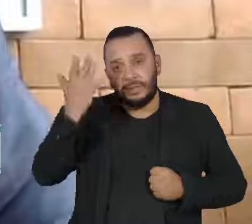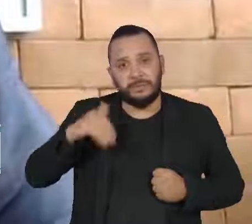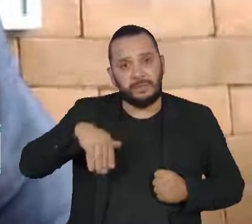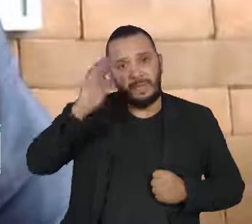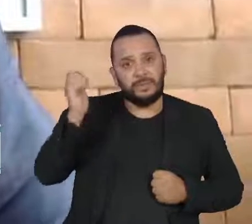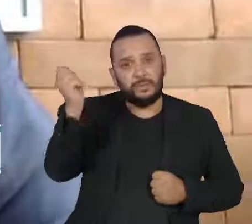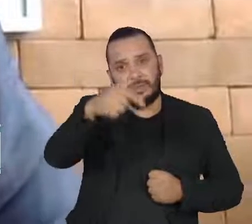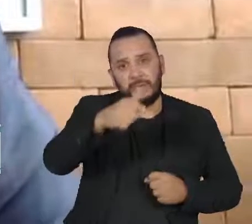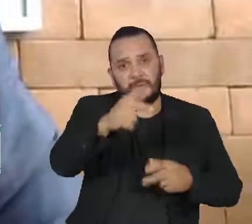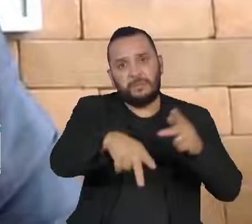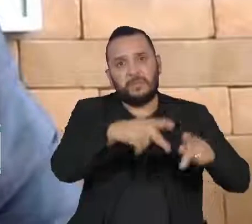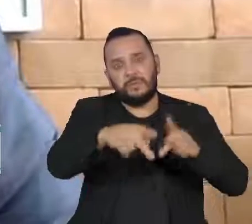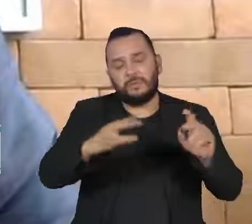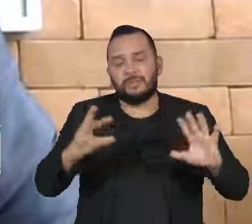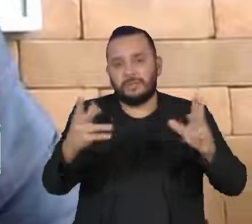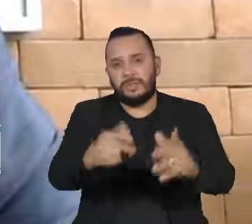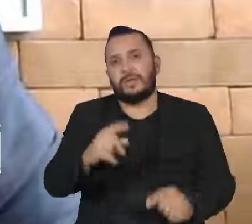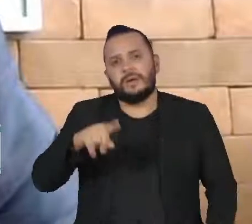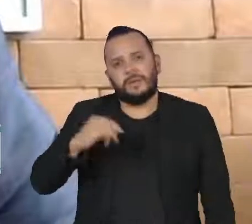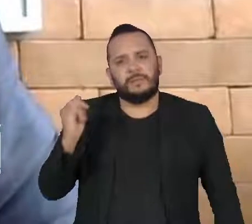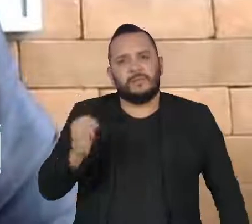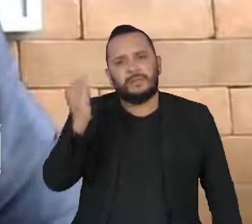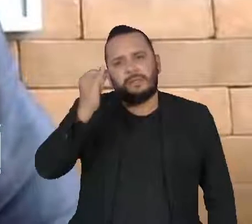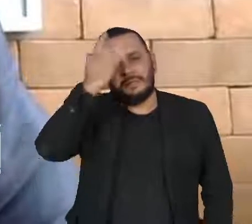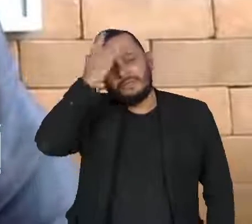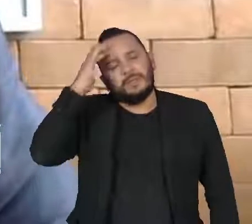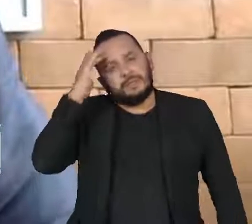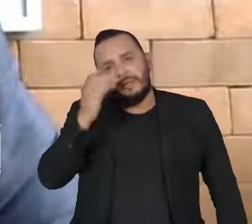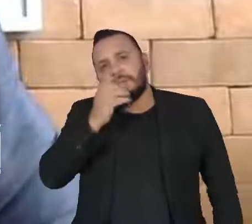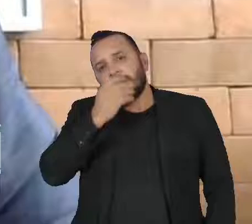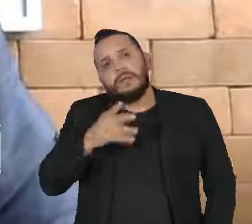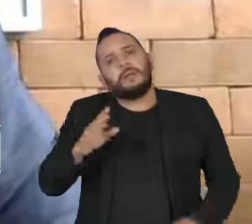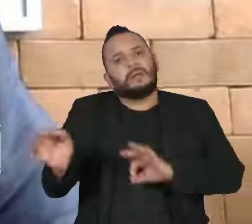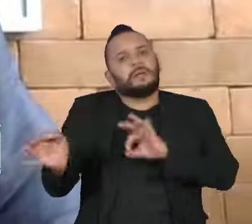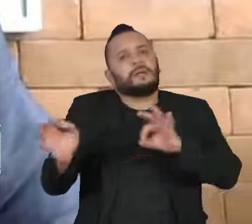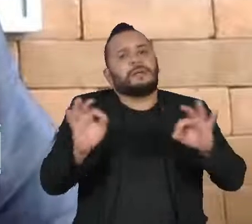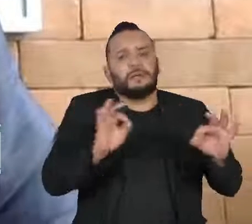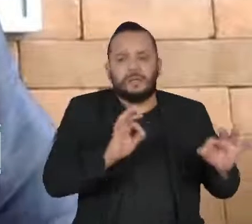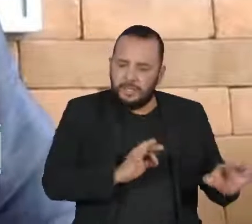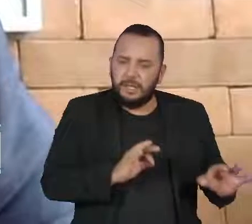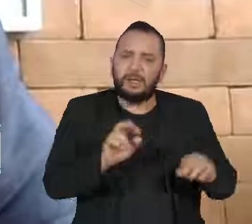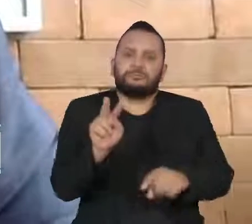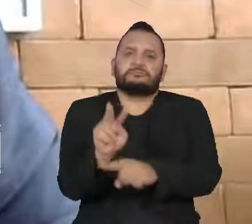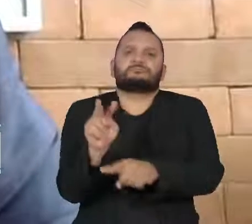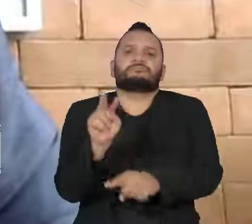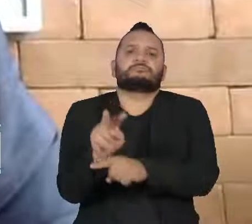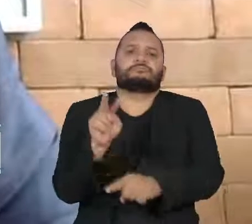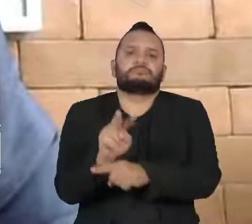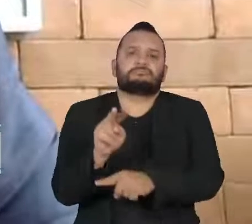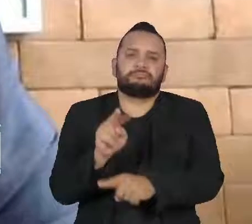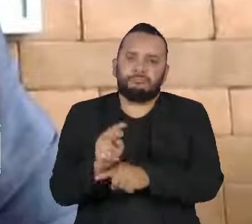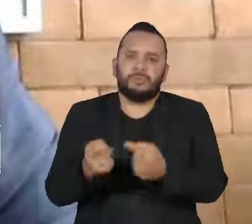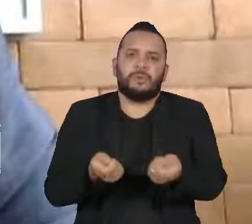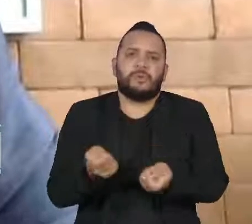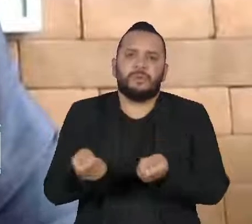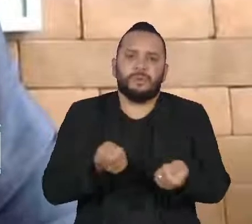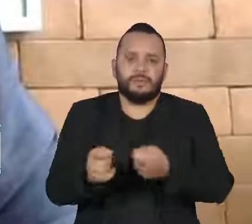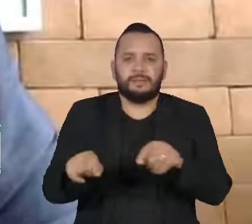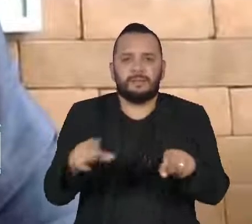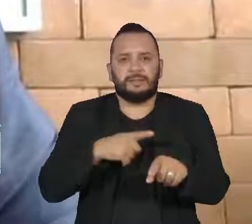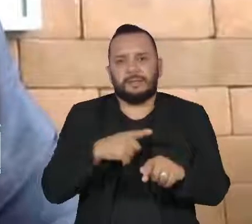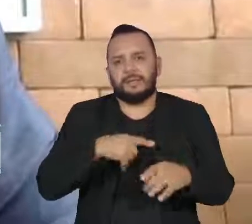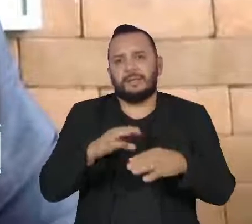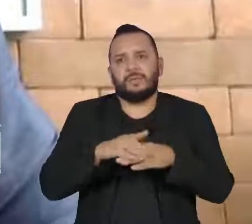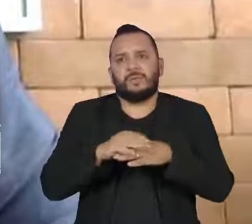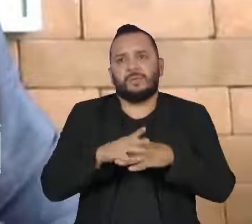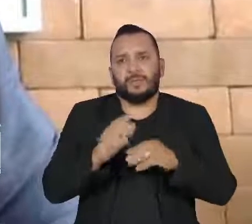em geral. Então é fundamental que esses pacientes sejam bem acompanhados sejam controlados e tenham a sua doença